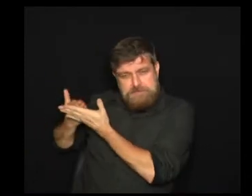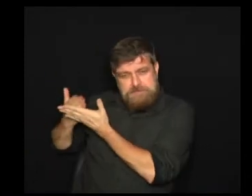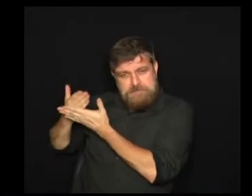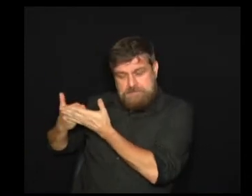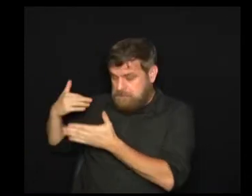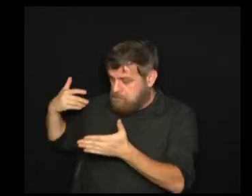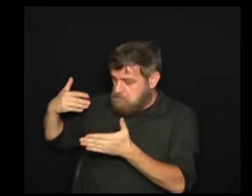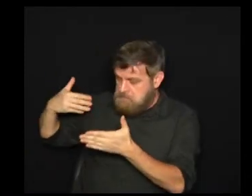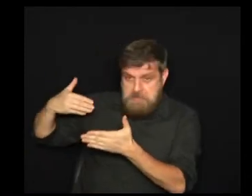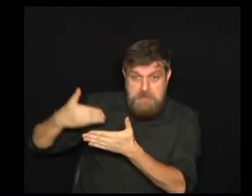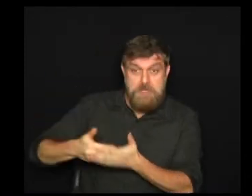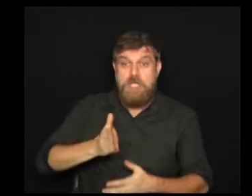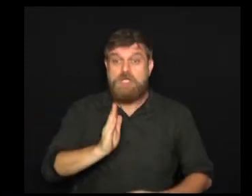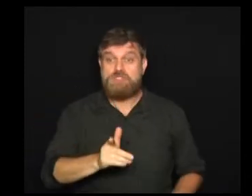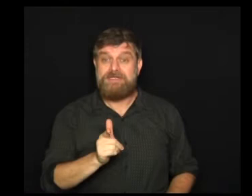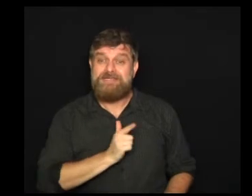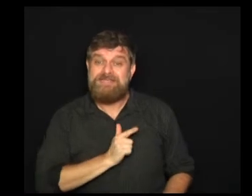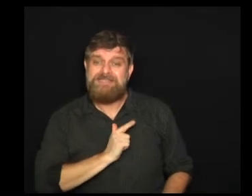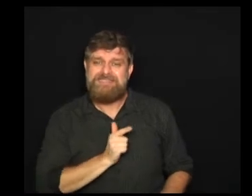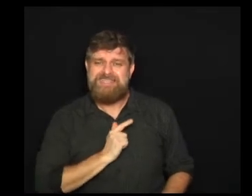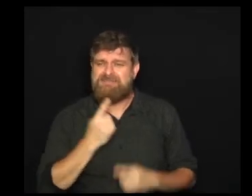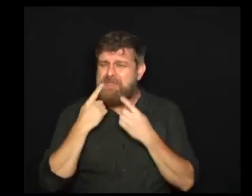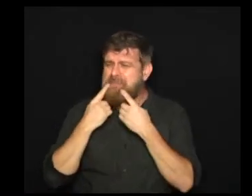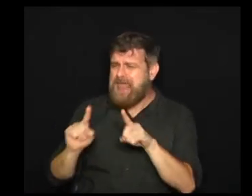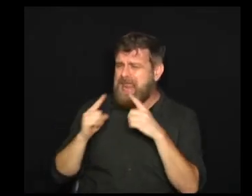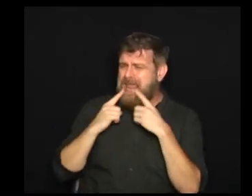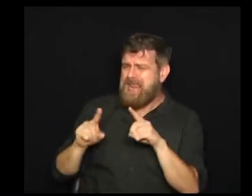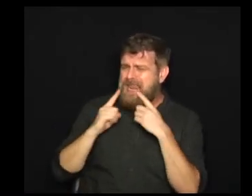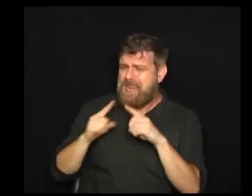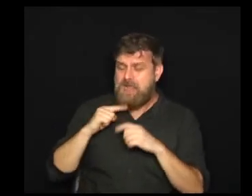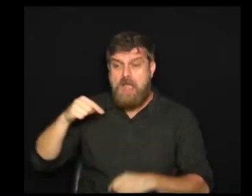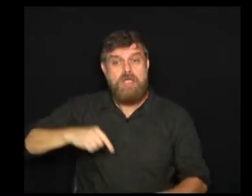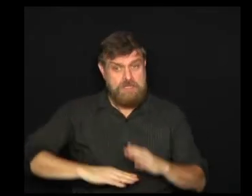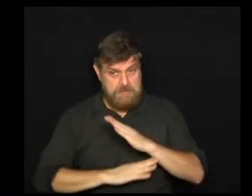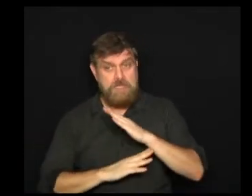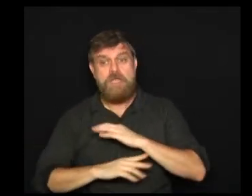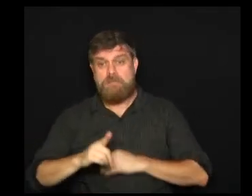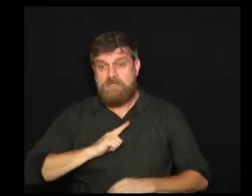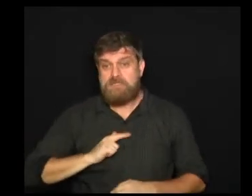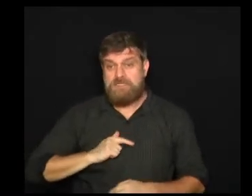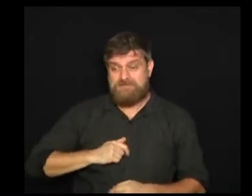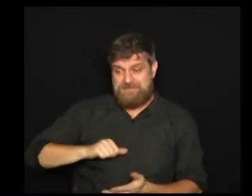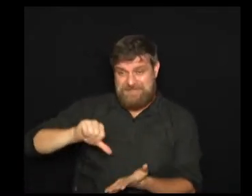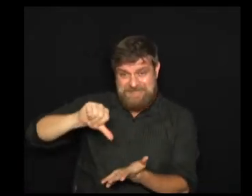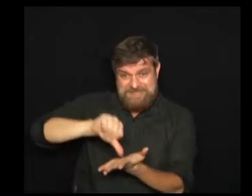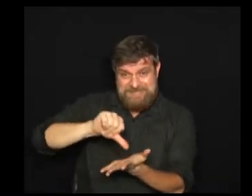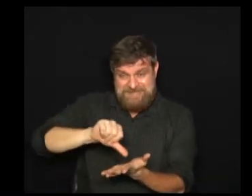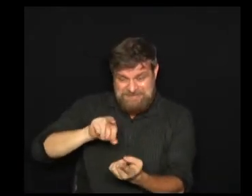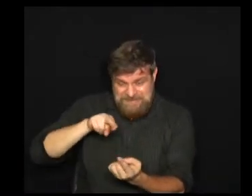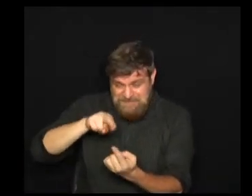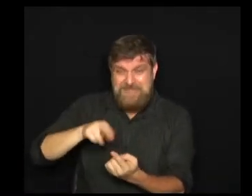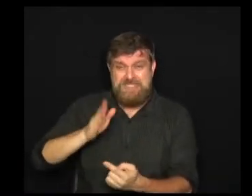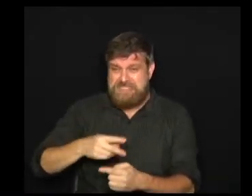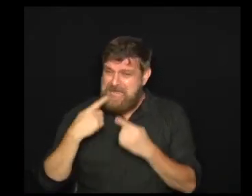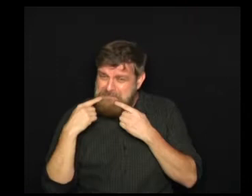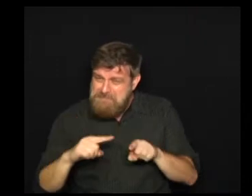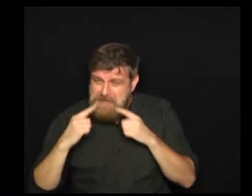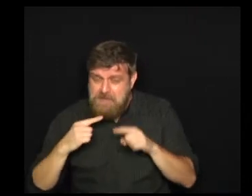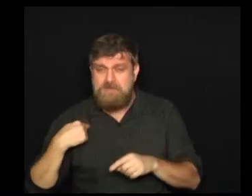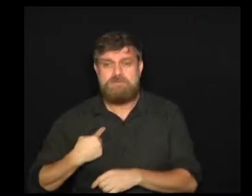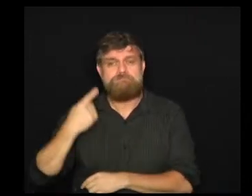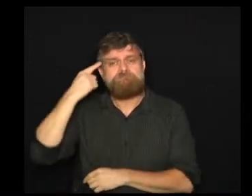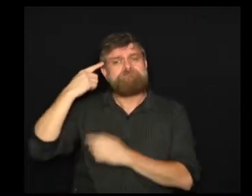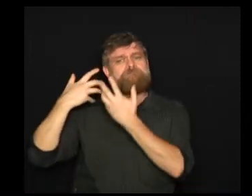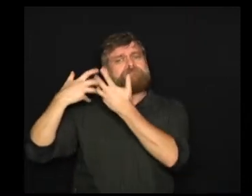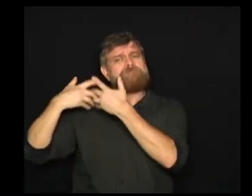vimos, inclusive tiveram várias reclamações aqui na Câmara, lá conosco, e é uma coisa que a gente precisa pensar,